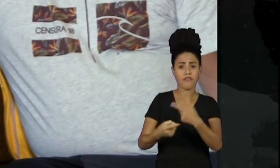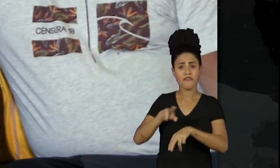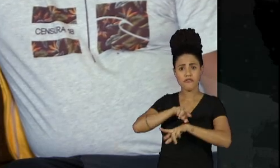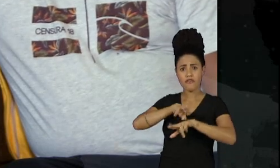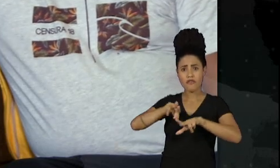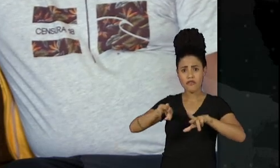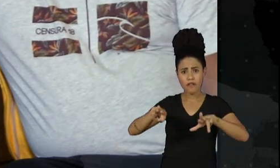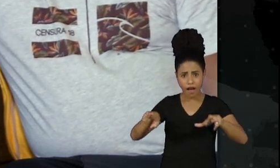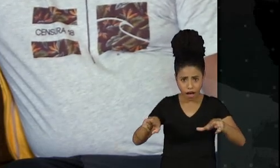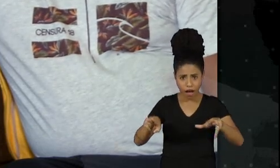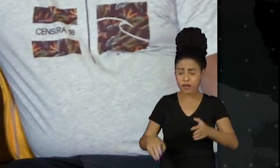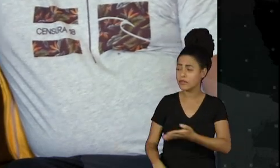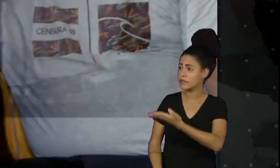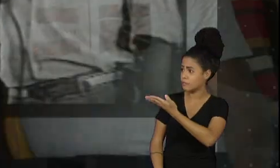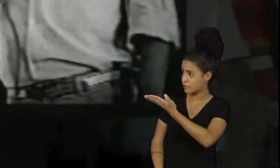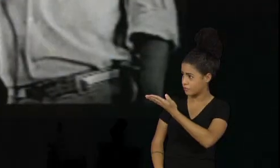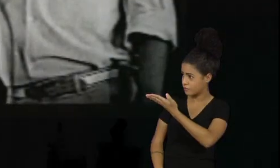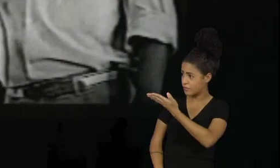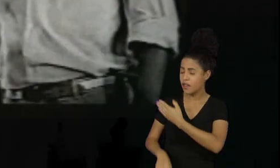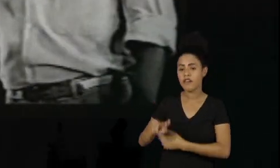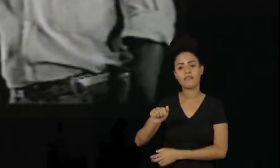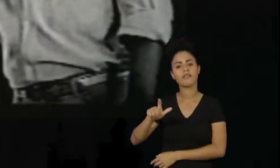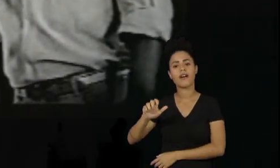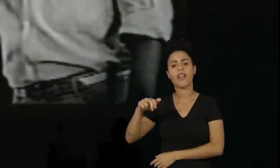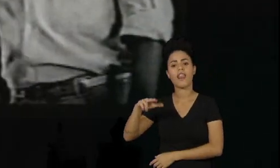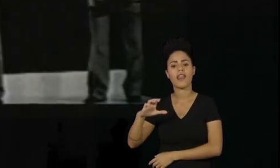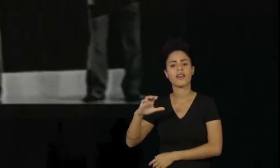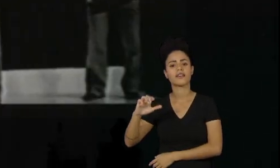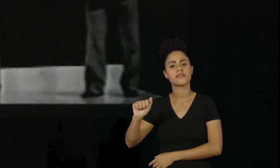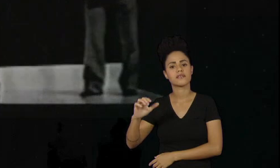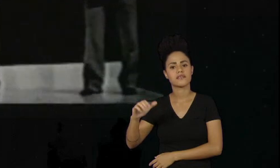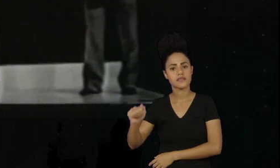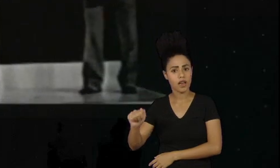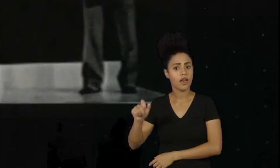Alceu Valença, Zé Ramalho, Amelinha.